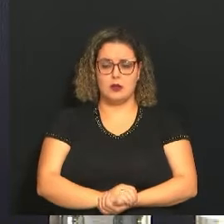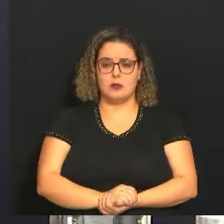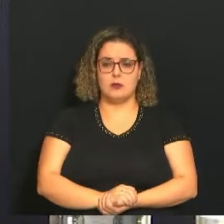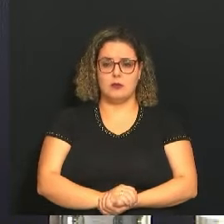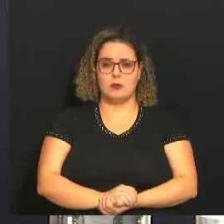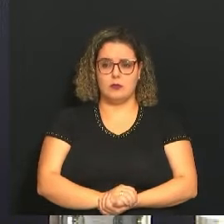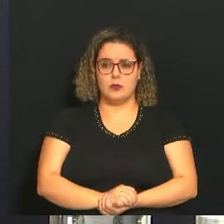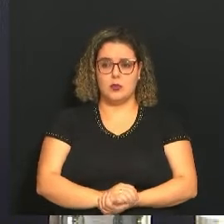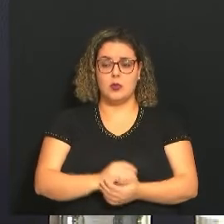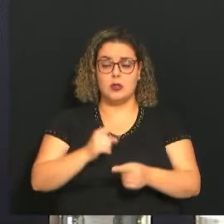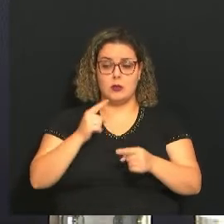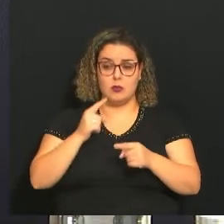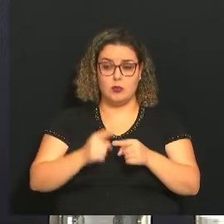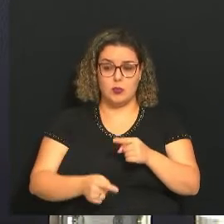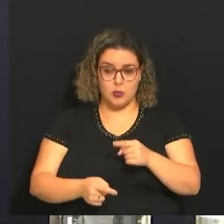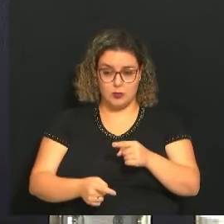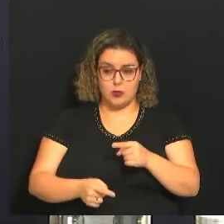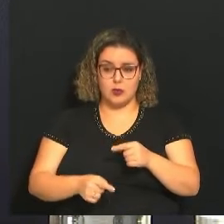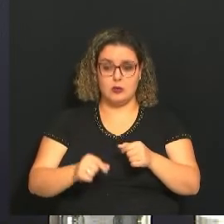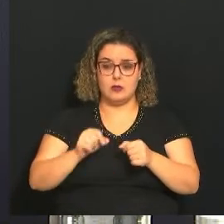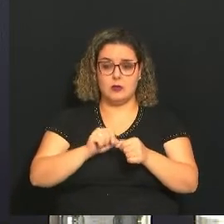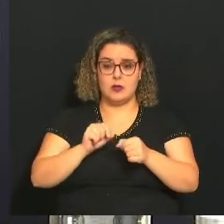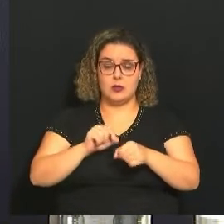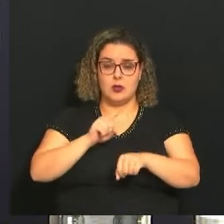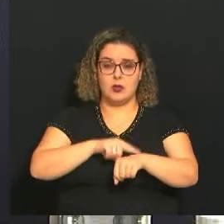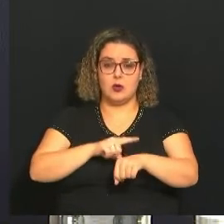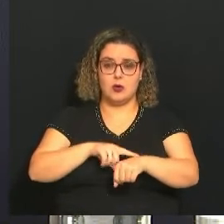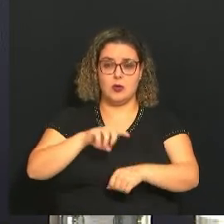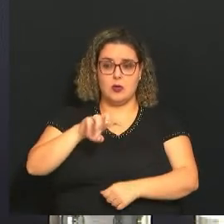está proibido fazer horas extras.